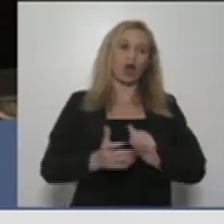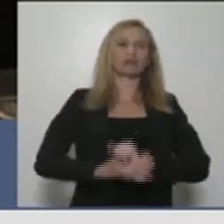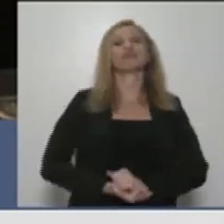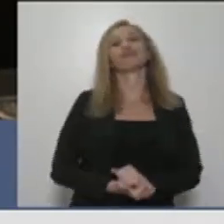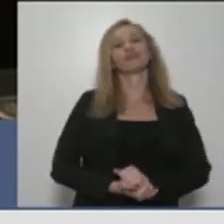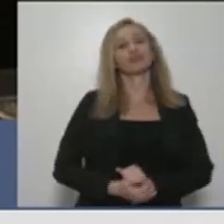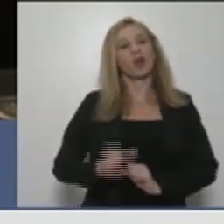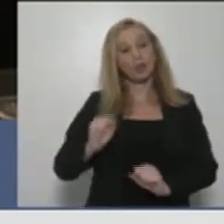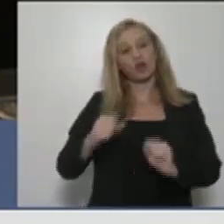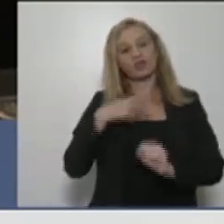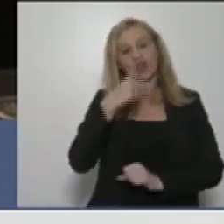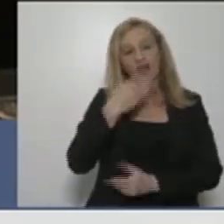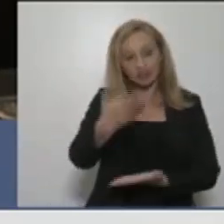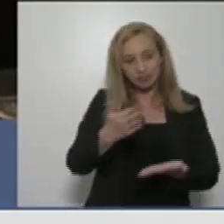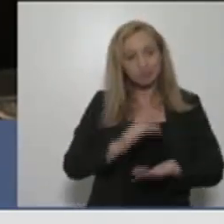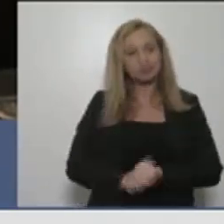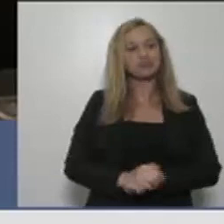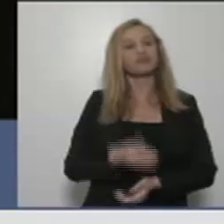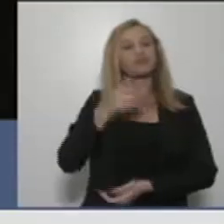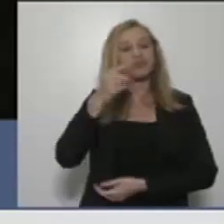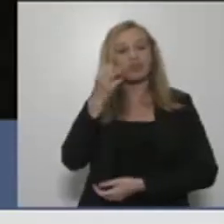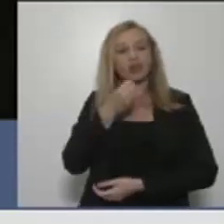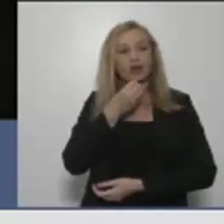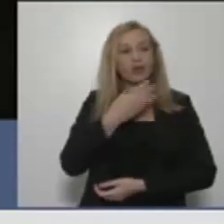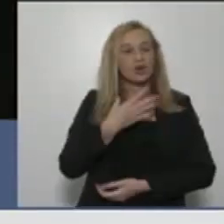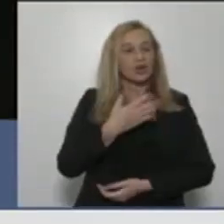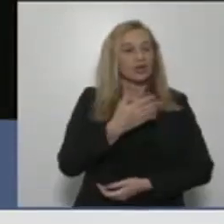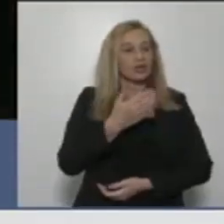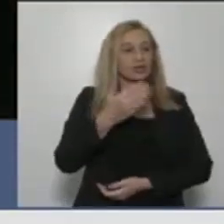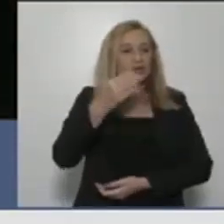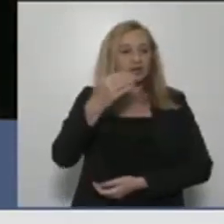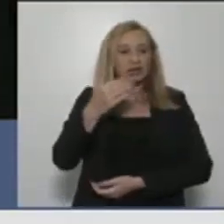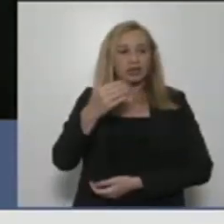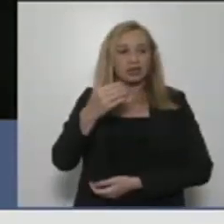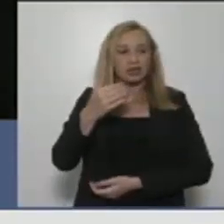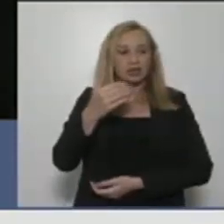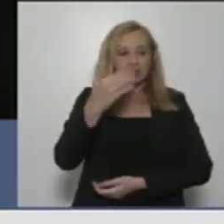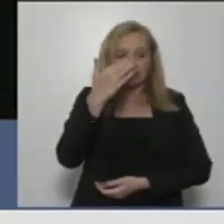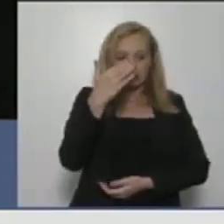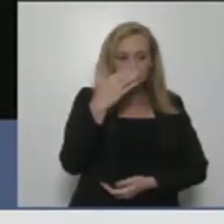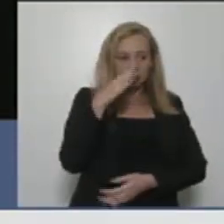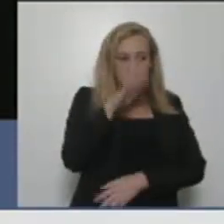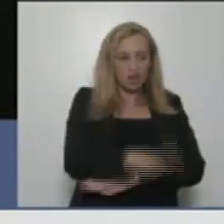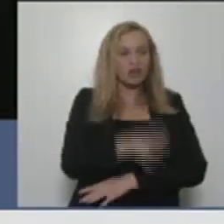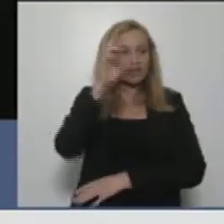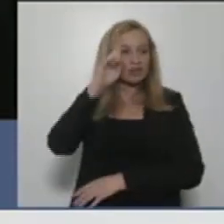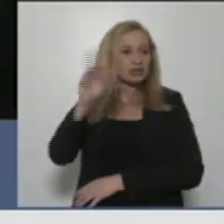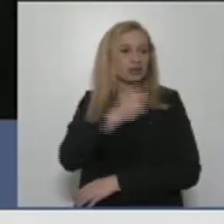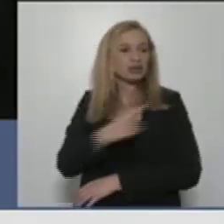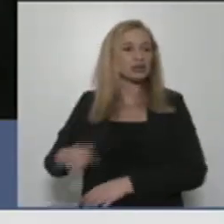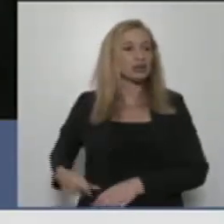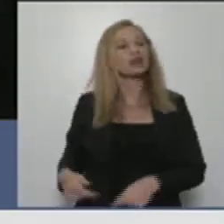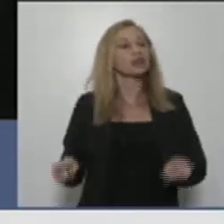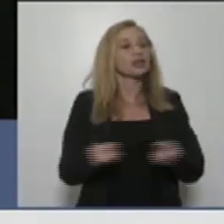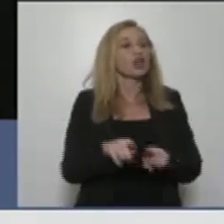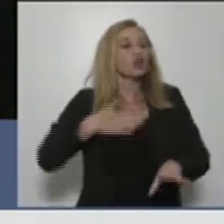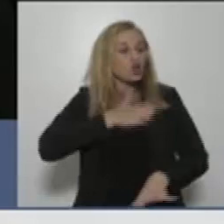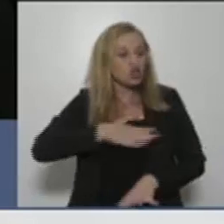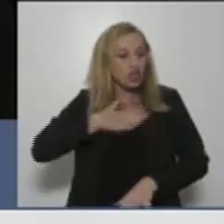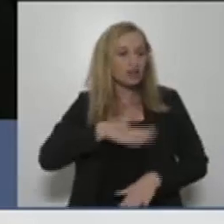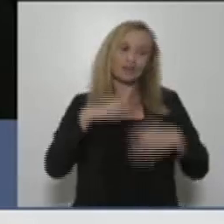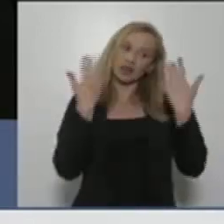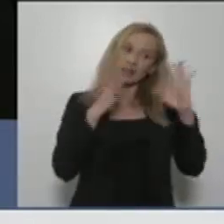deputada Alana. Boa tarde, presidente. Eu gostaria de parabenizar a nobre deputada Rejane. Como